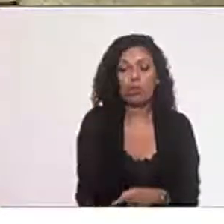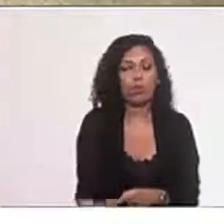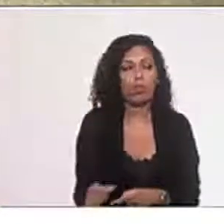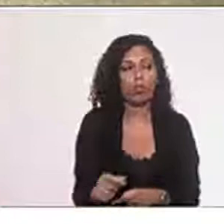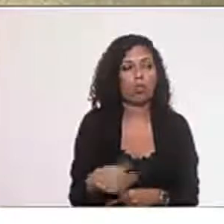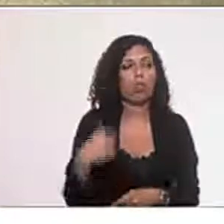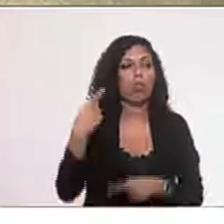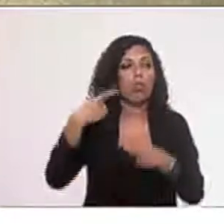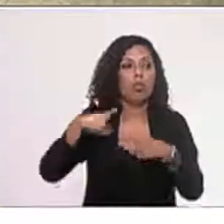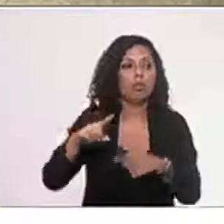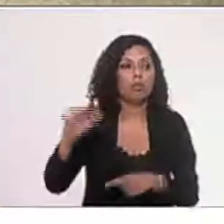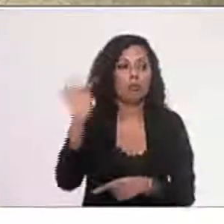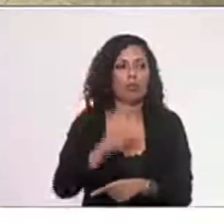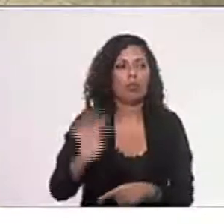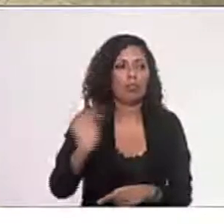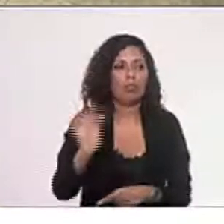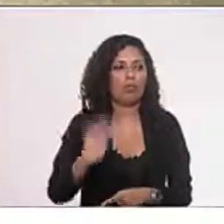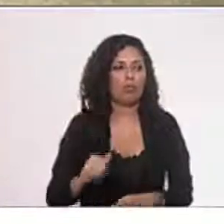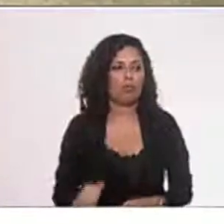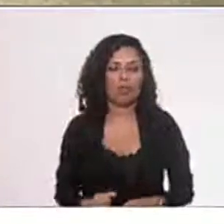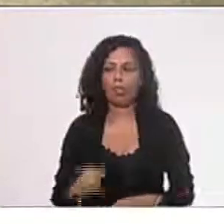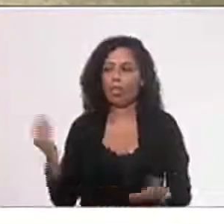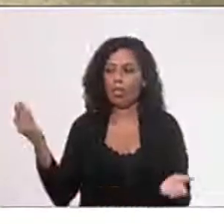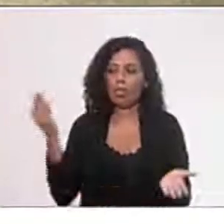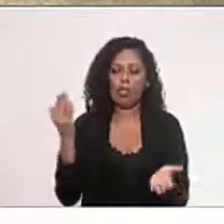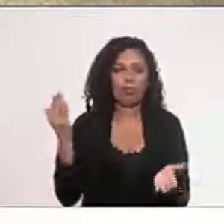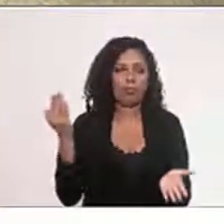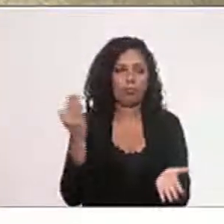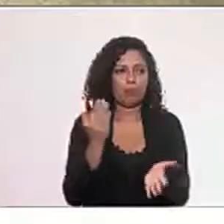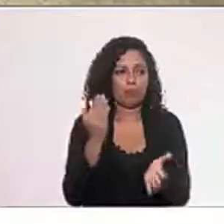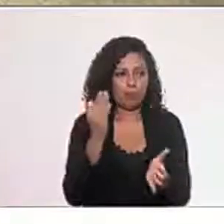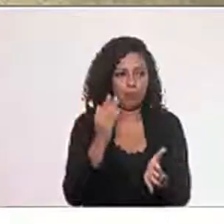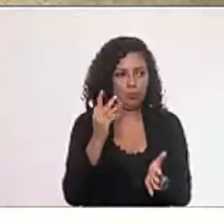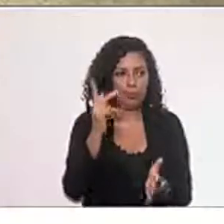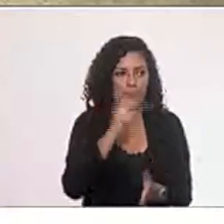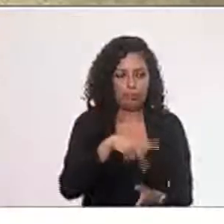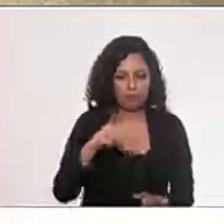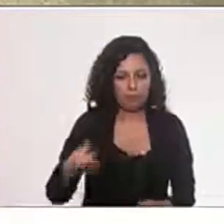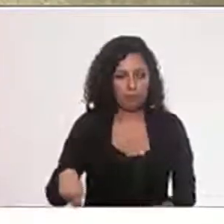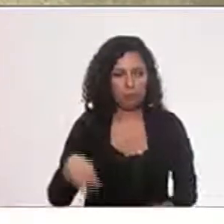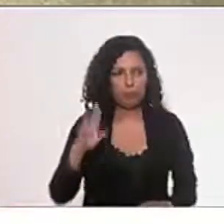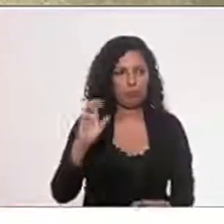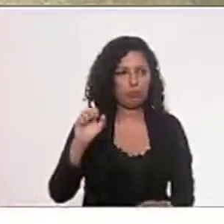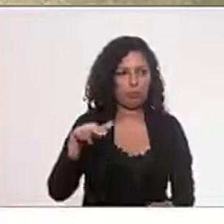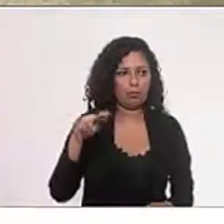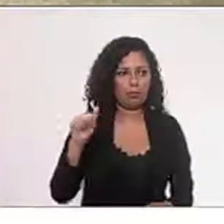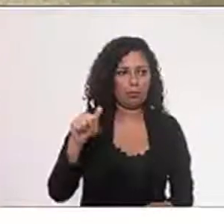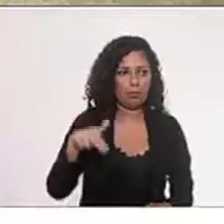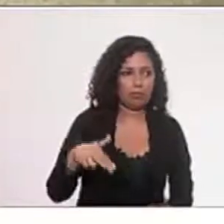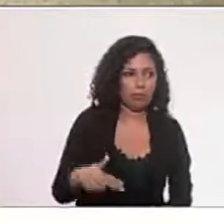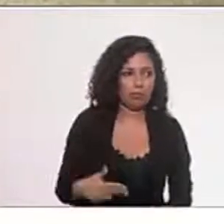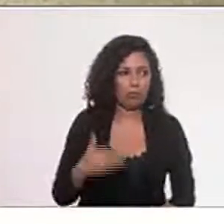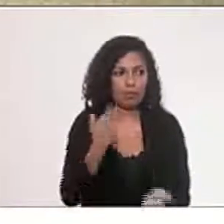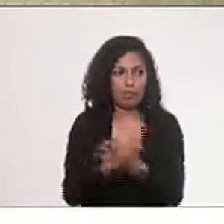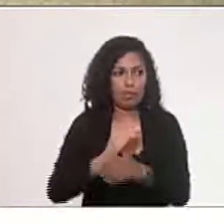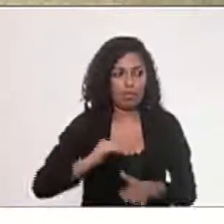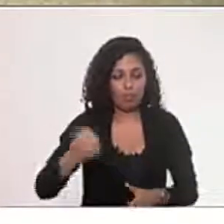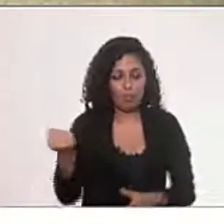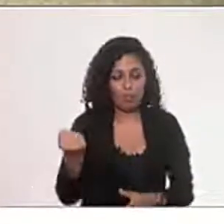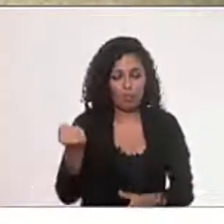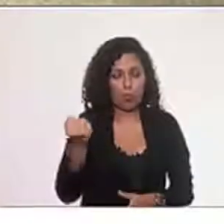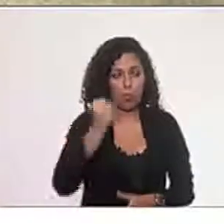acabou de fazer mais uma vítima no complexo do alemão professor renote de um giro acabou de ser